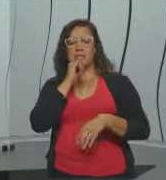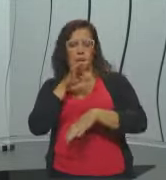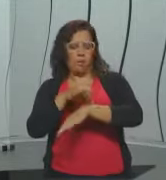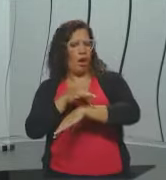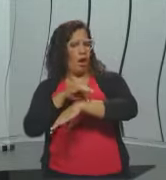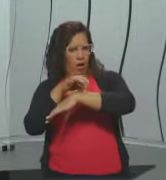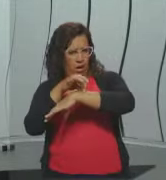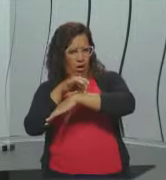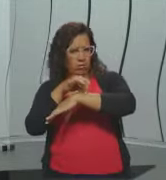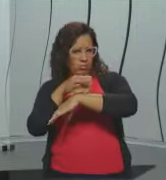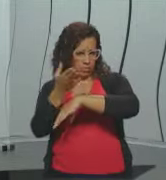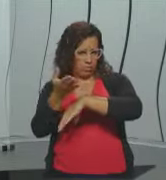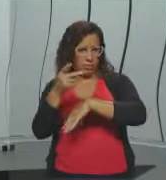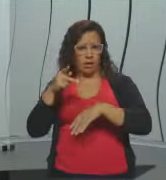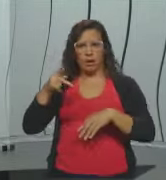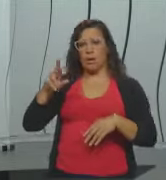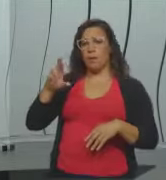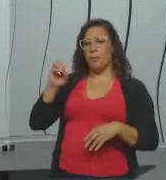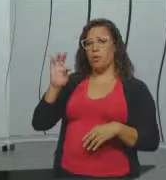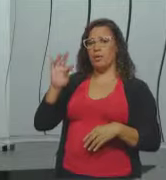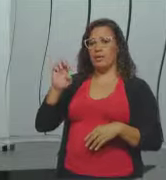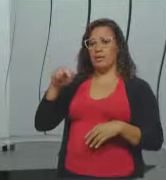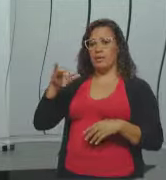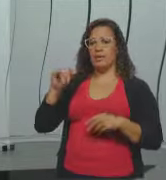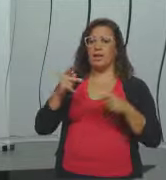é proteína, de uma maneira geral.